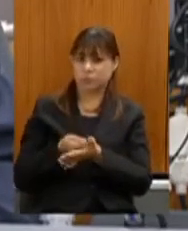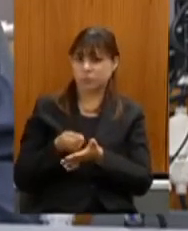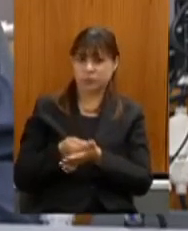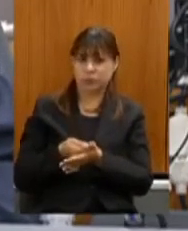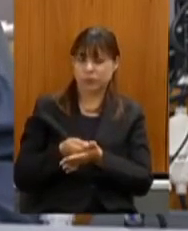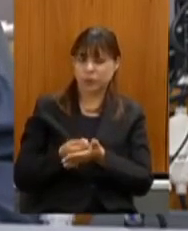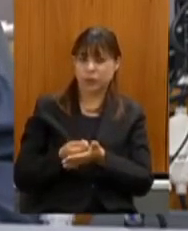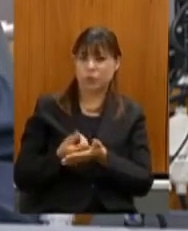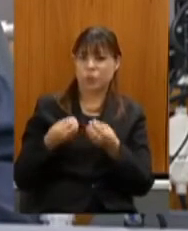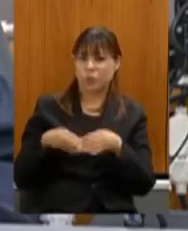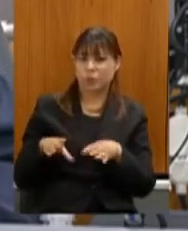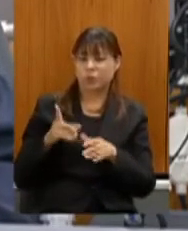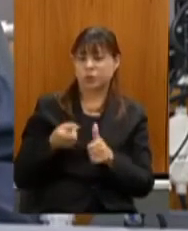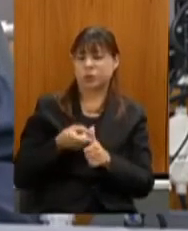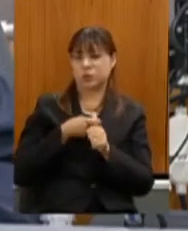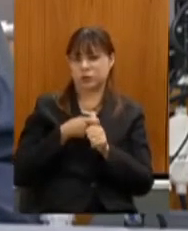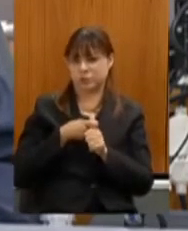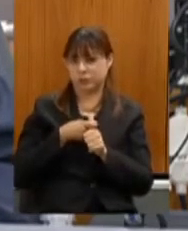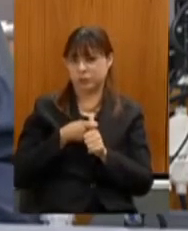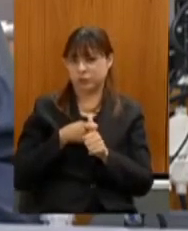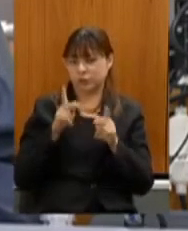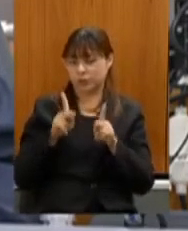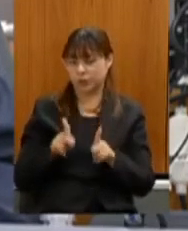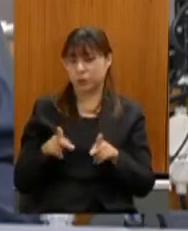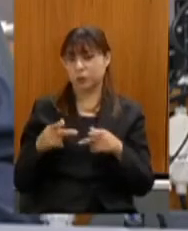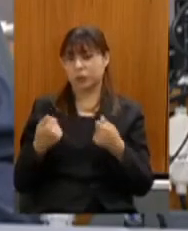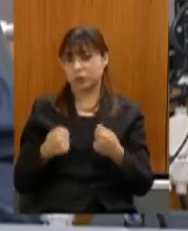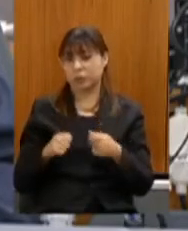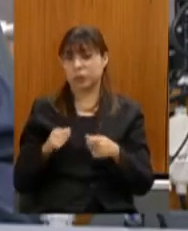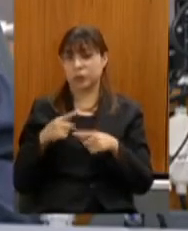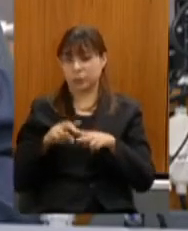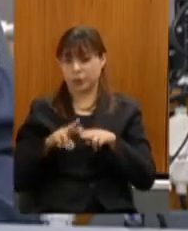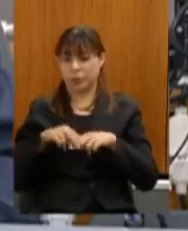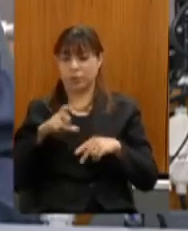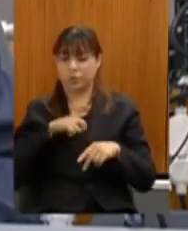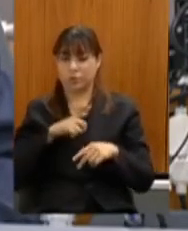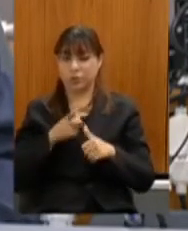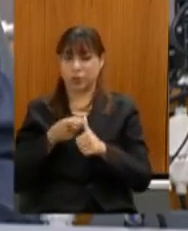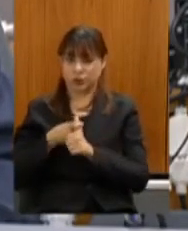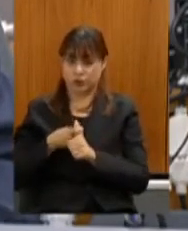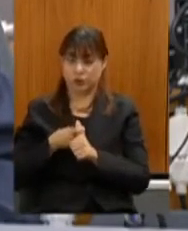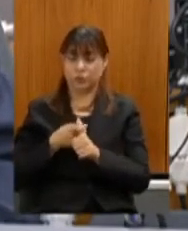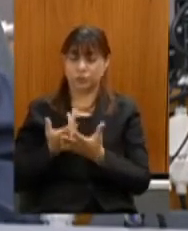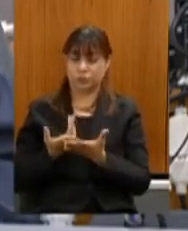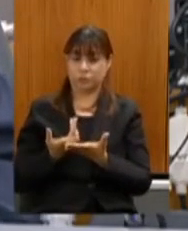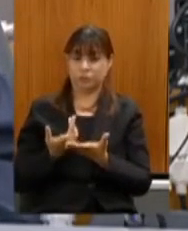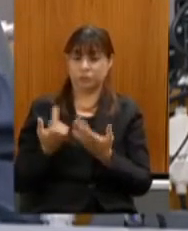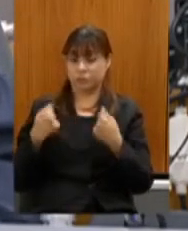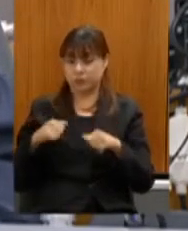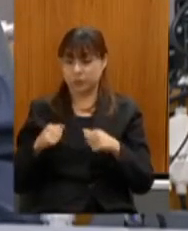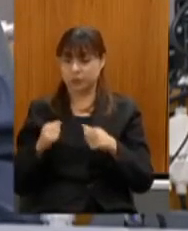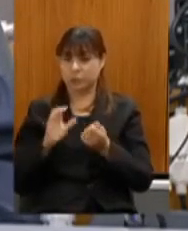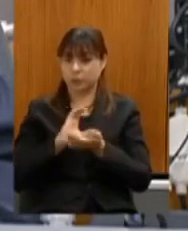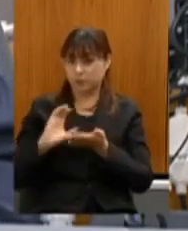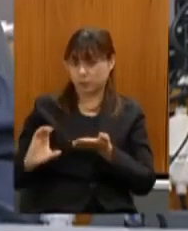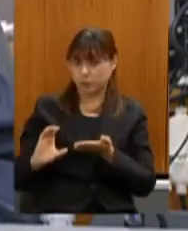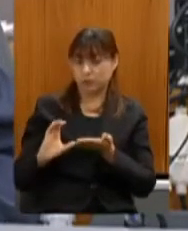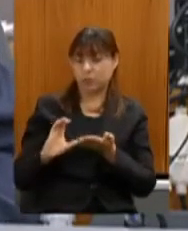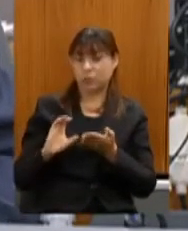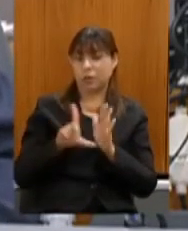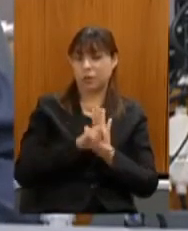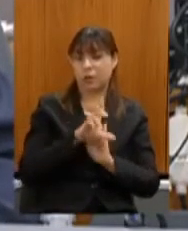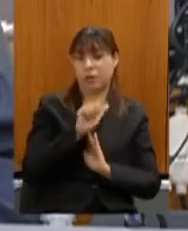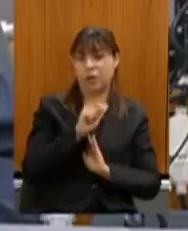débitos para aqueles que se encontram nessa situação de penúria financeira a necessitar de recursos da lei Aldir Blanc